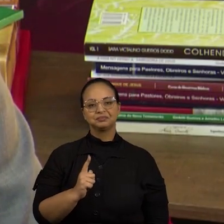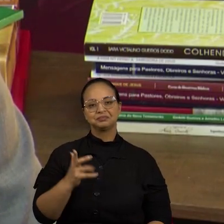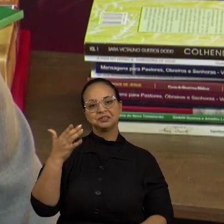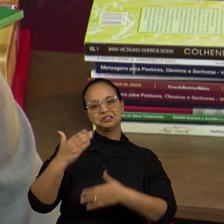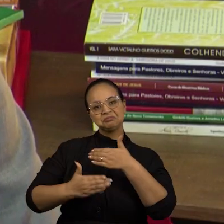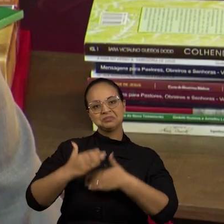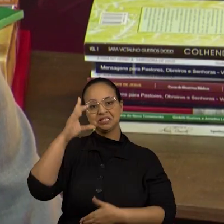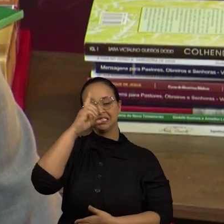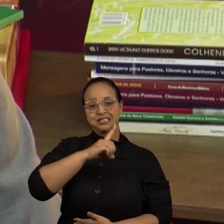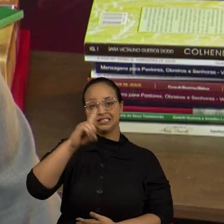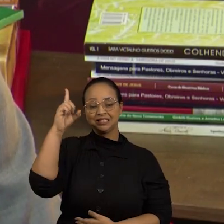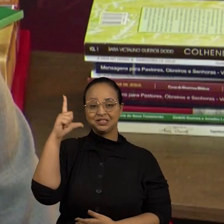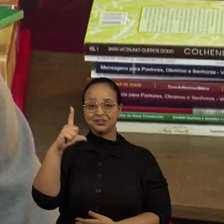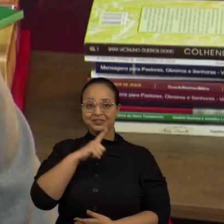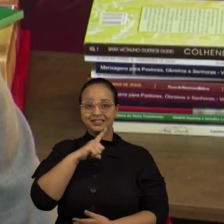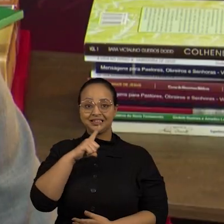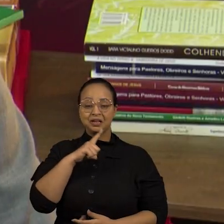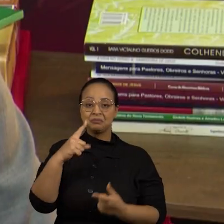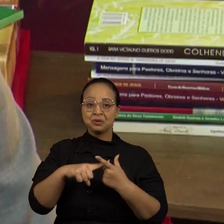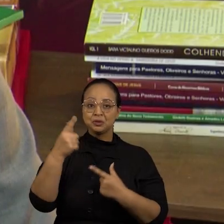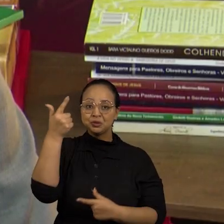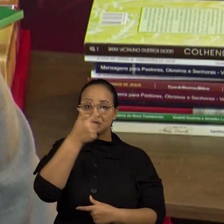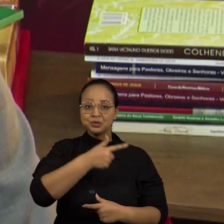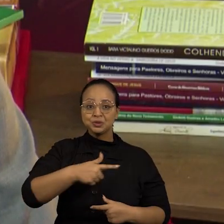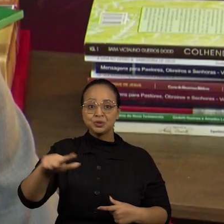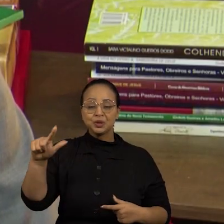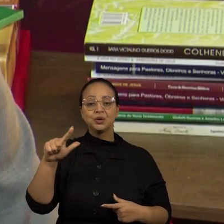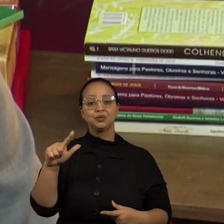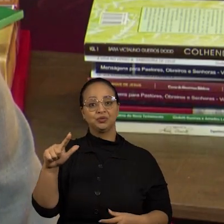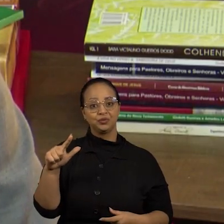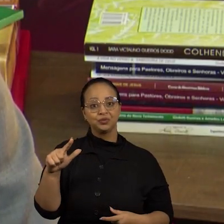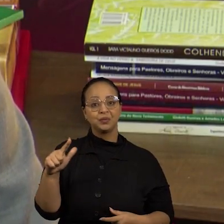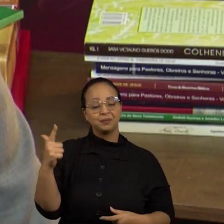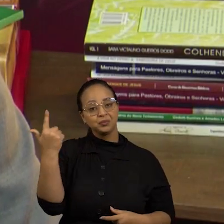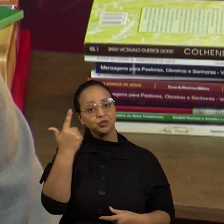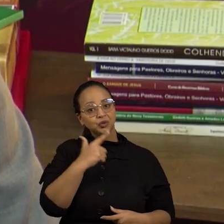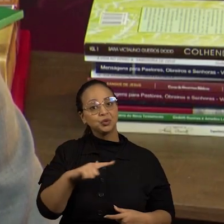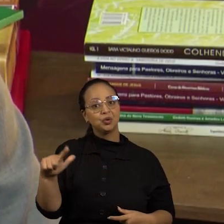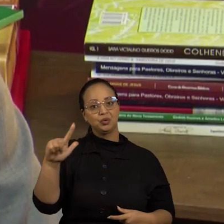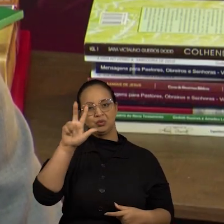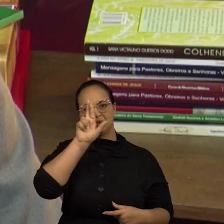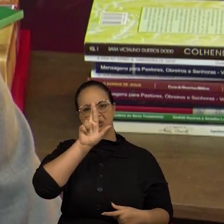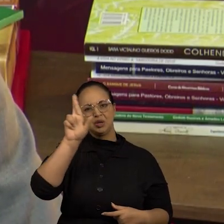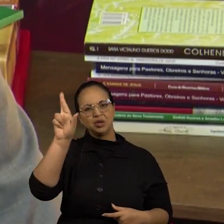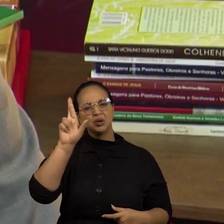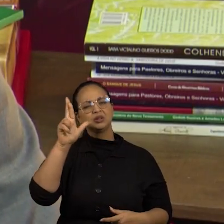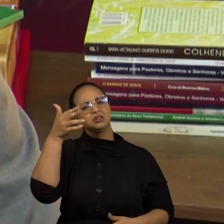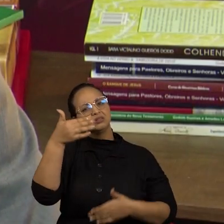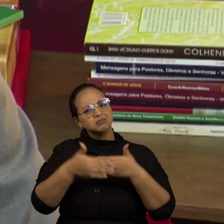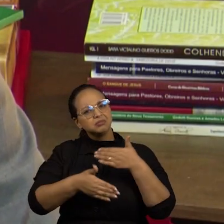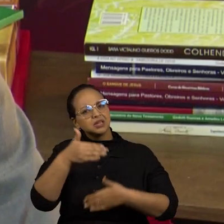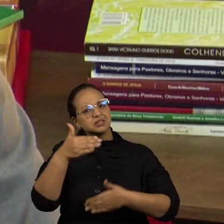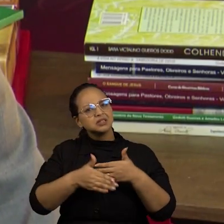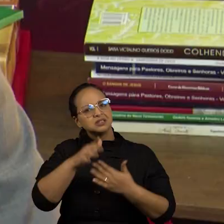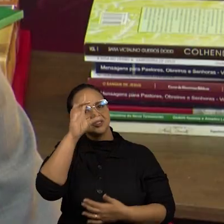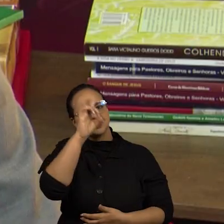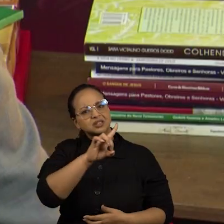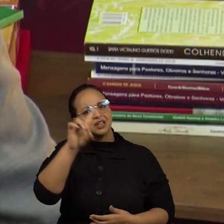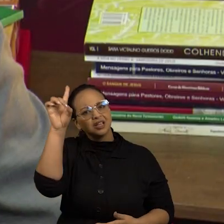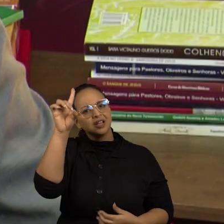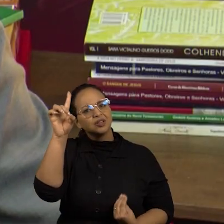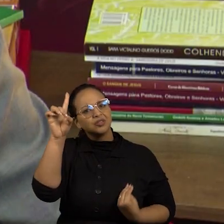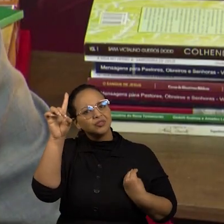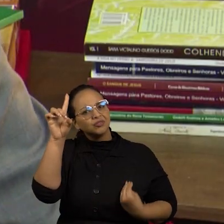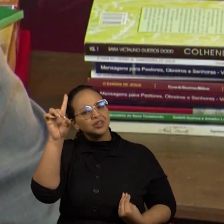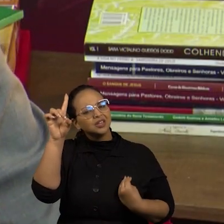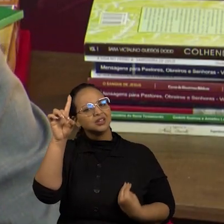do Senhor, né? Uma reconstrução do altar da nossa vida como templo do Espírito Santo. E eu